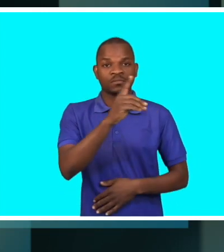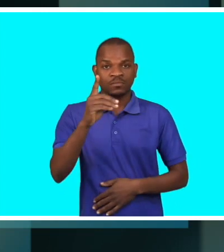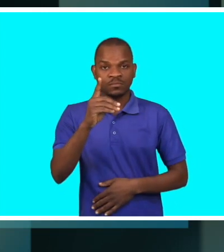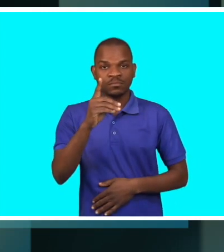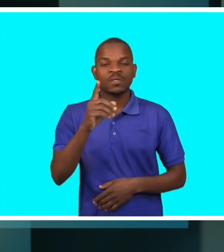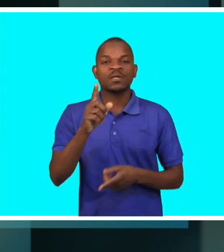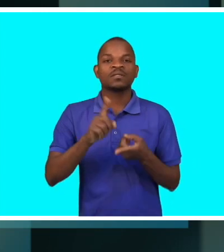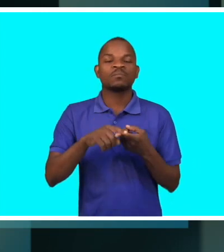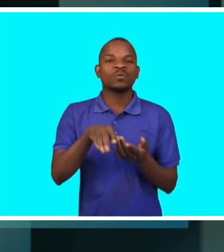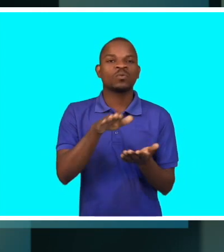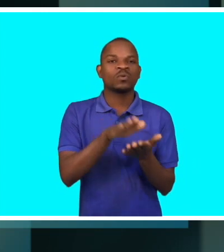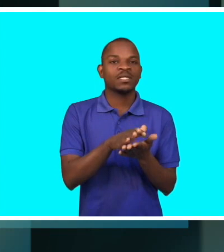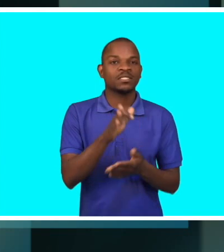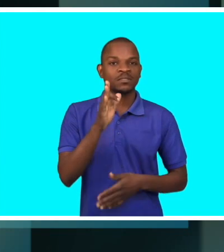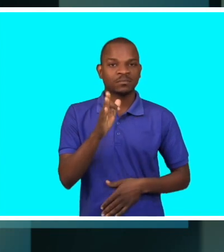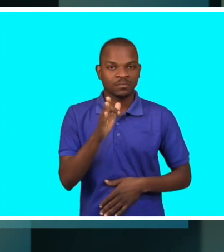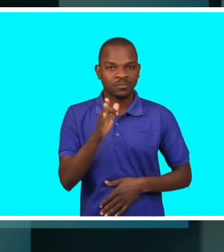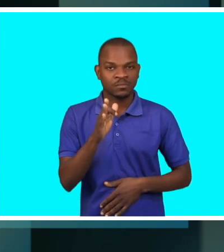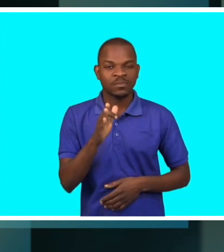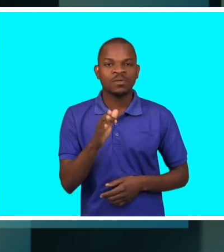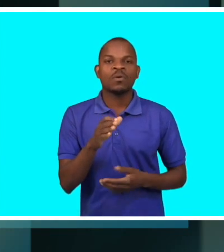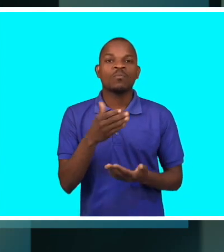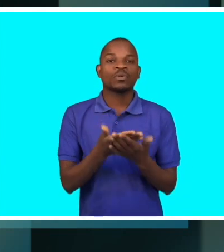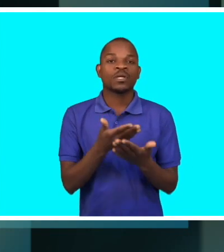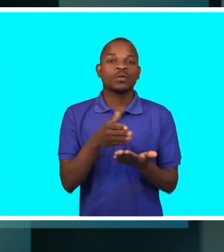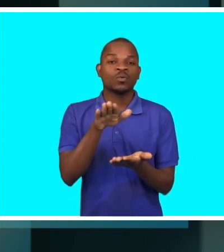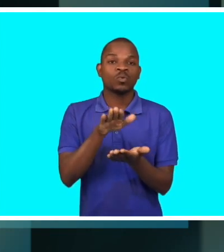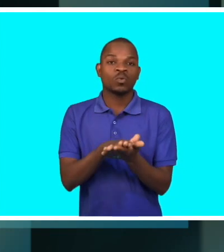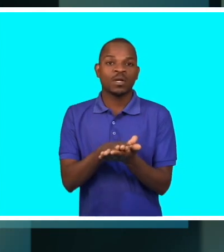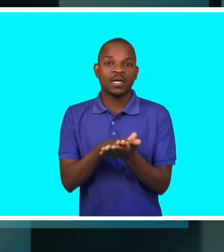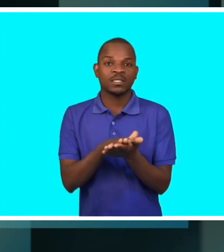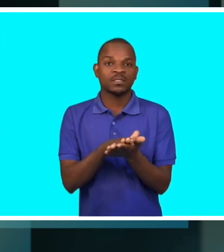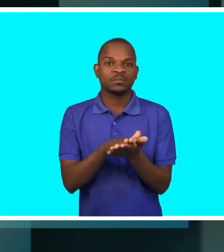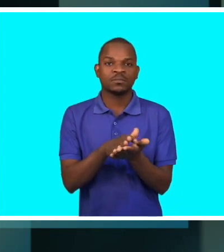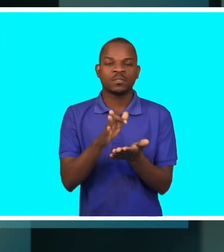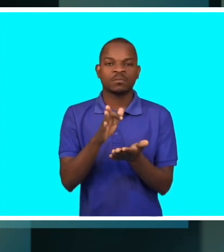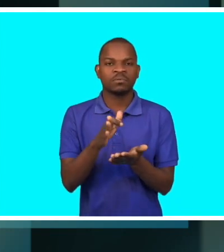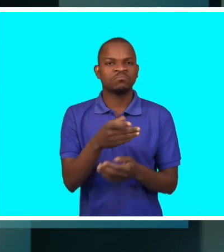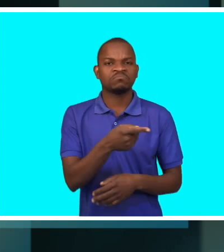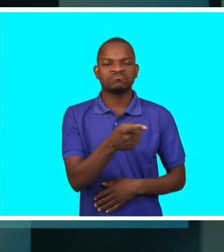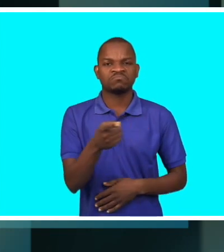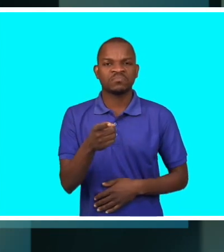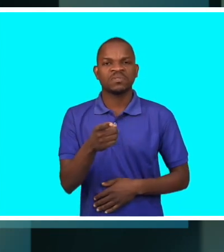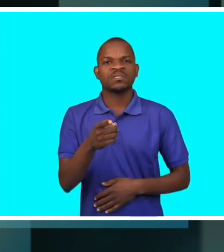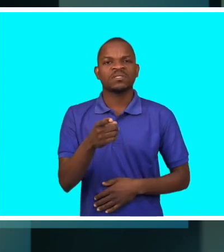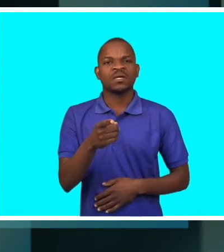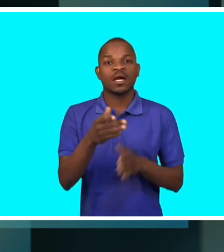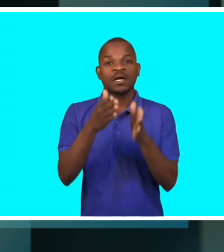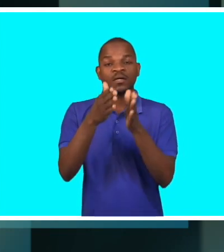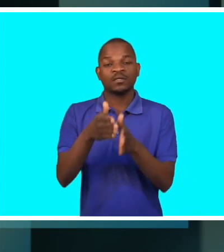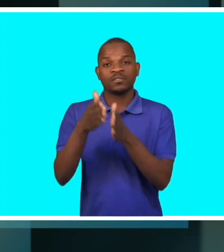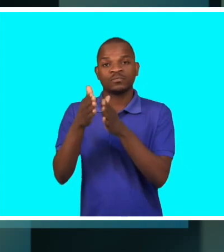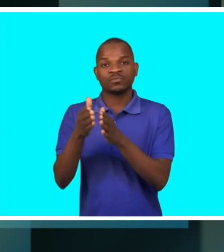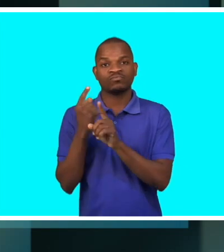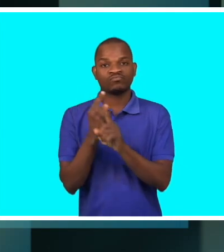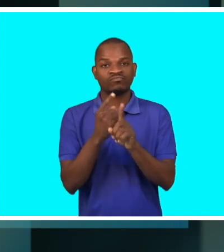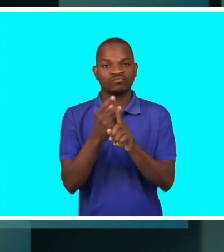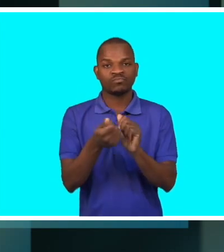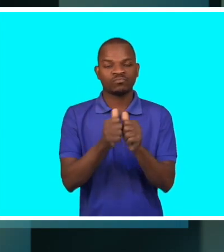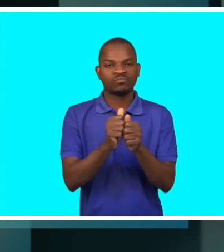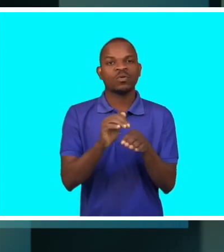com deficiência nas casas de banho, incluindo nos balneários. Os balneários são os locais onde, portanto, os atletas